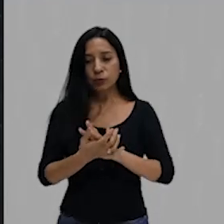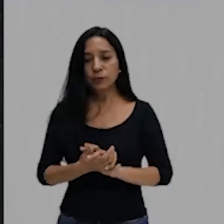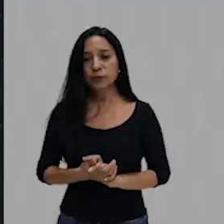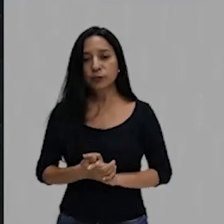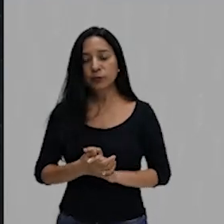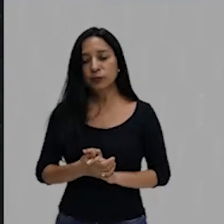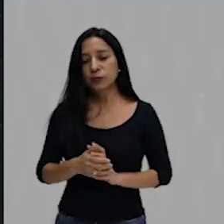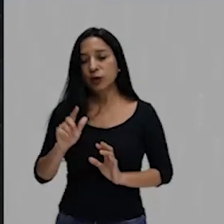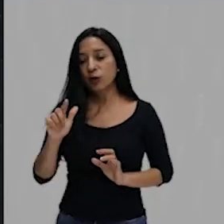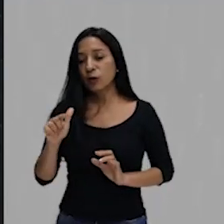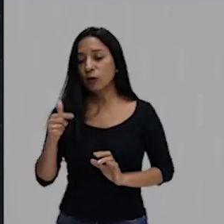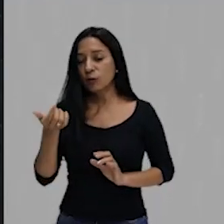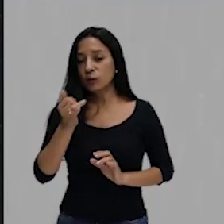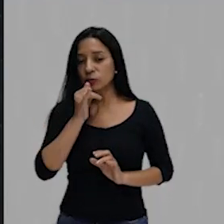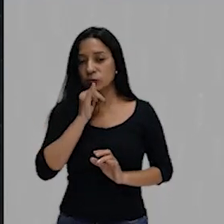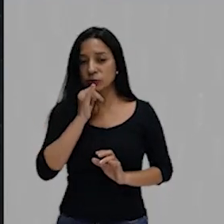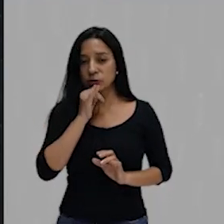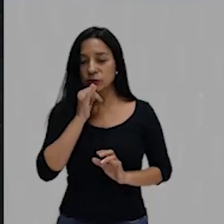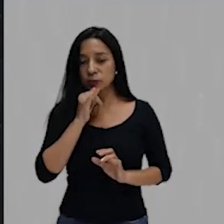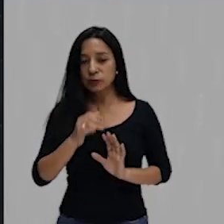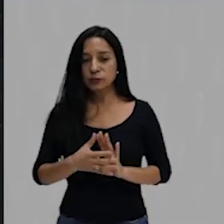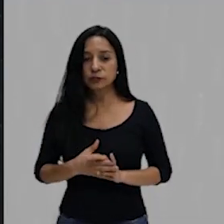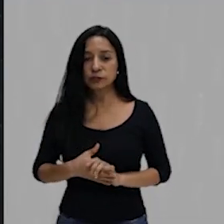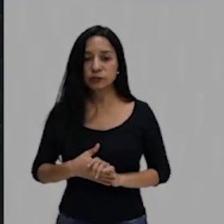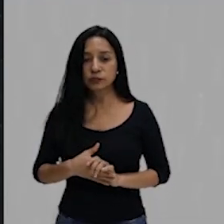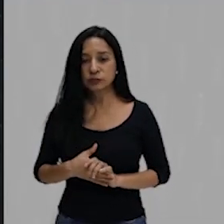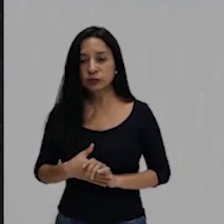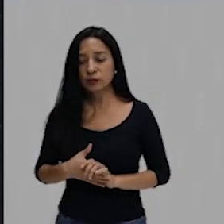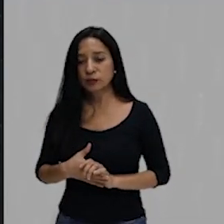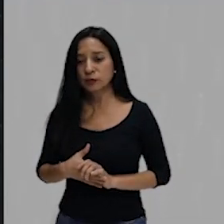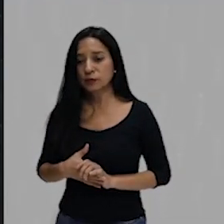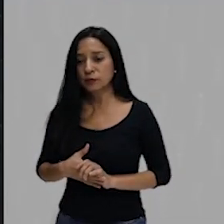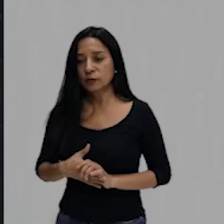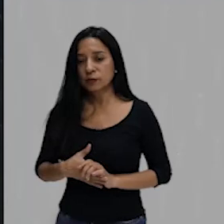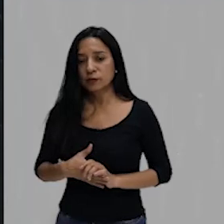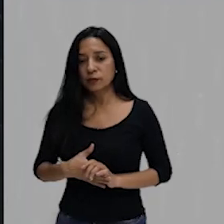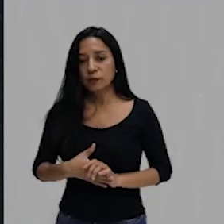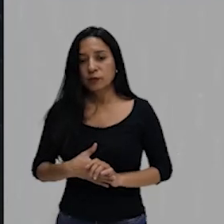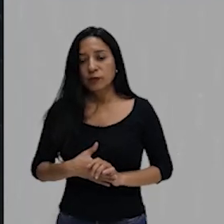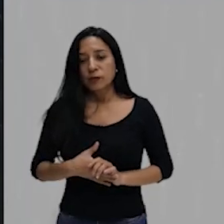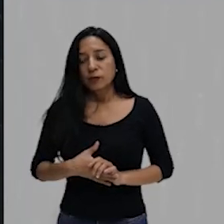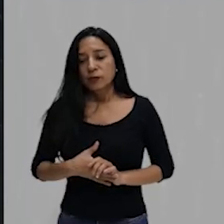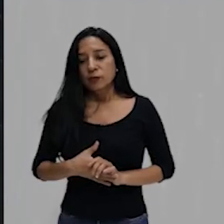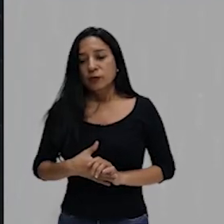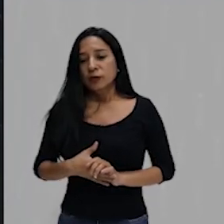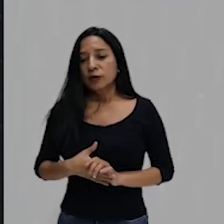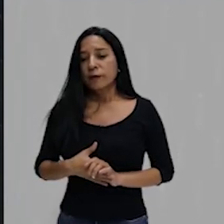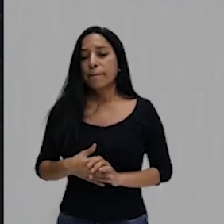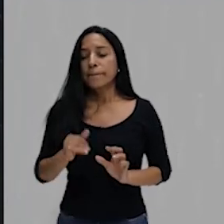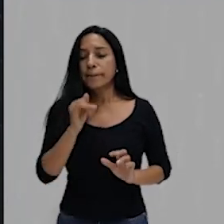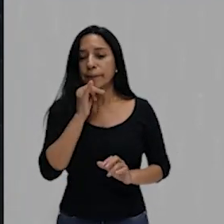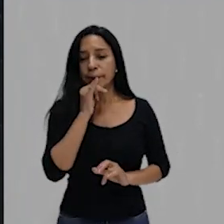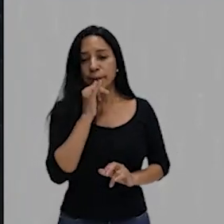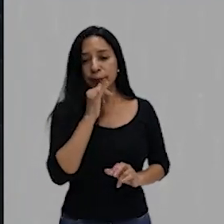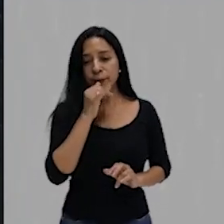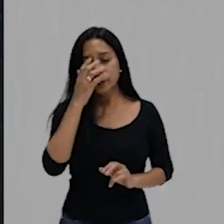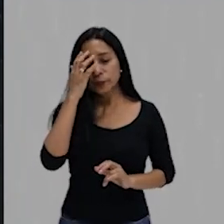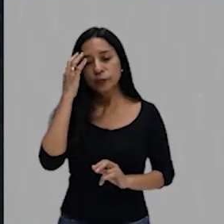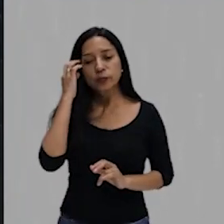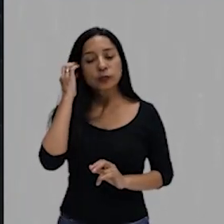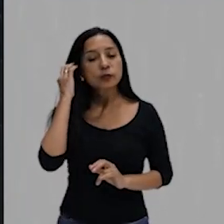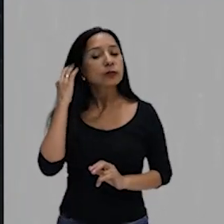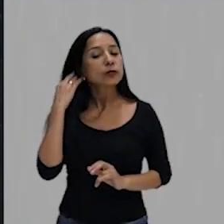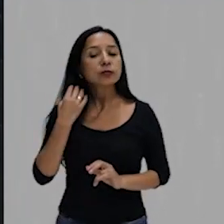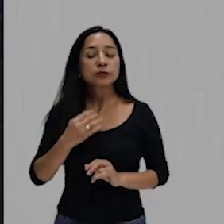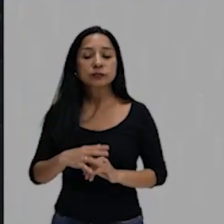Outro exemplo de alelos com expressividade variável condiciona o padrão de manchas na pelagem de mamíferos. Olha só, pessoal.